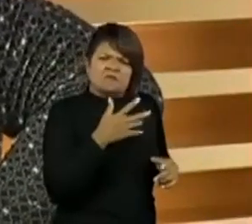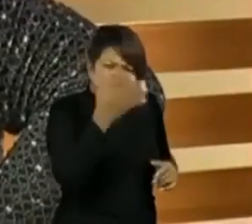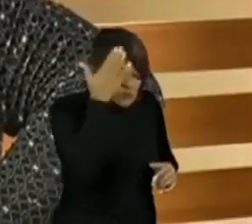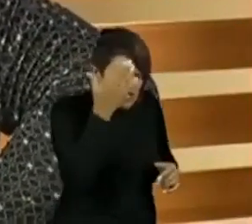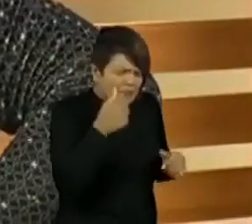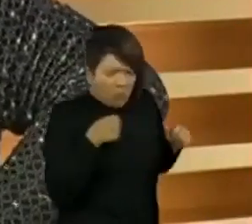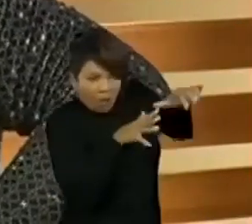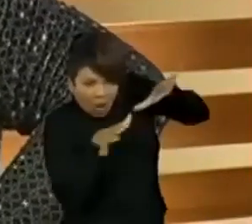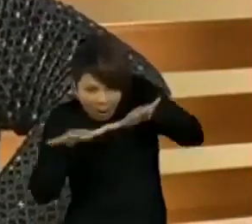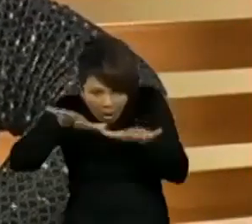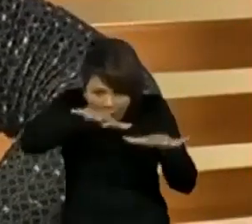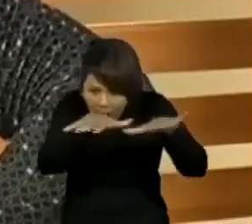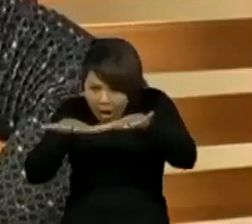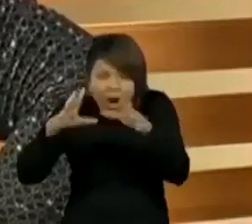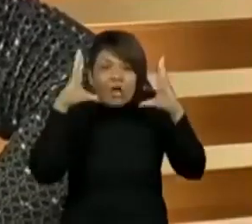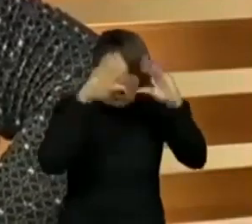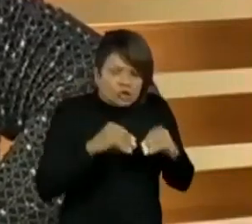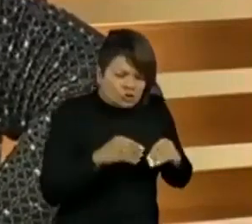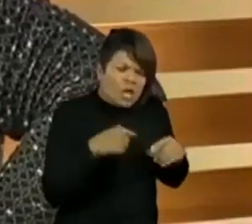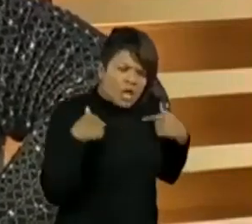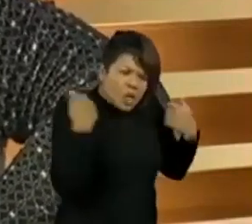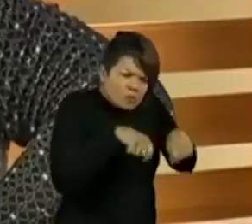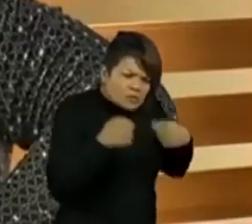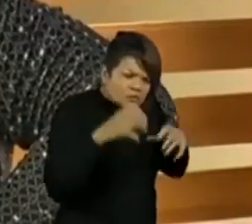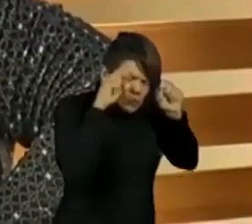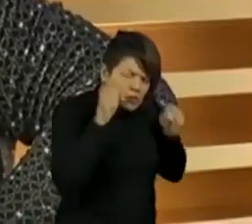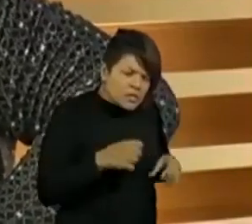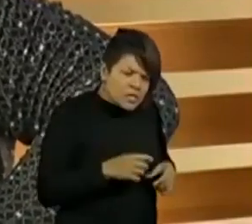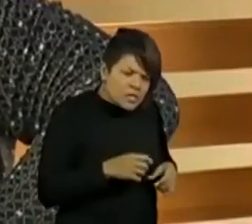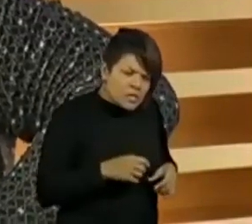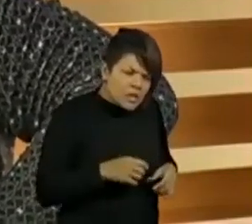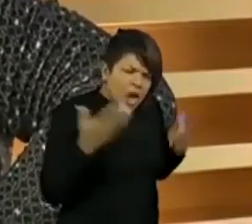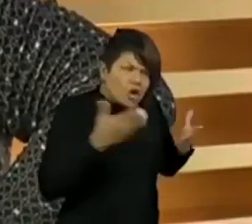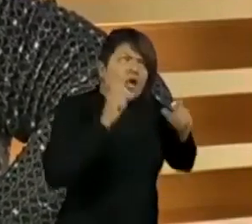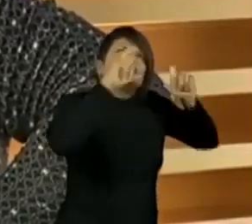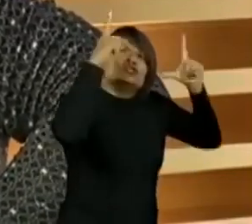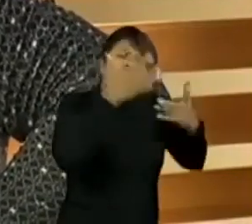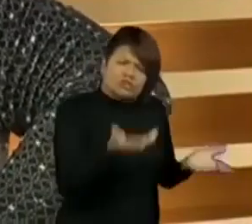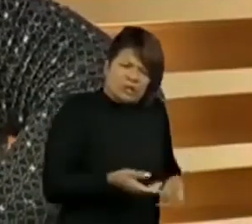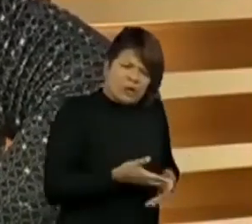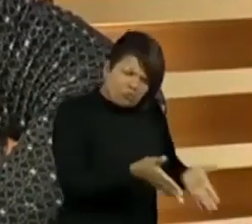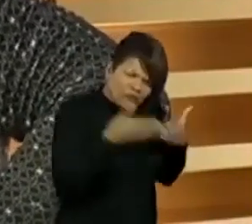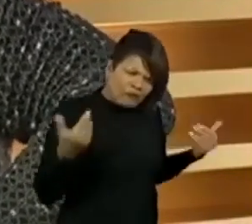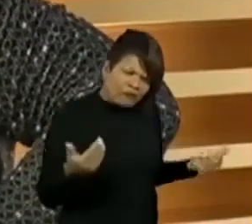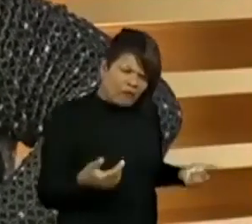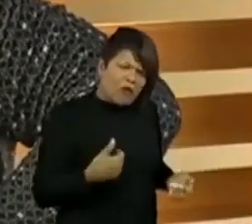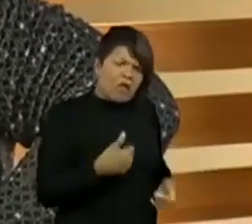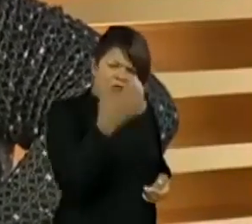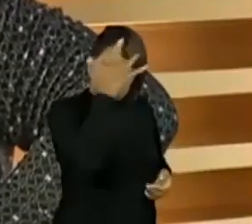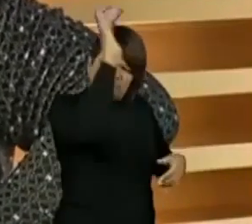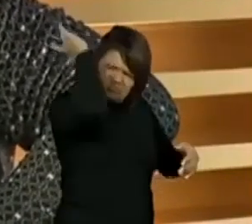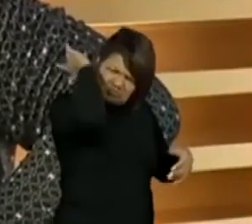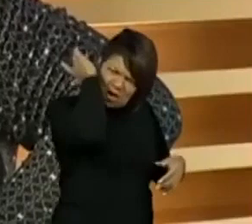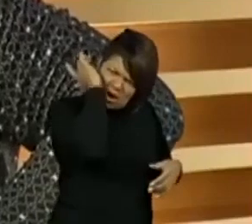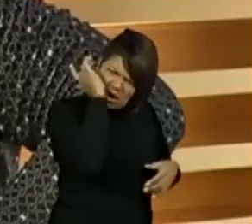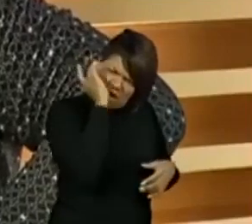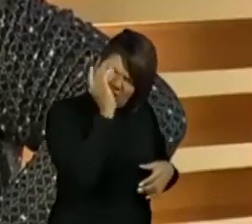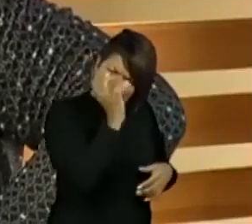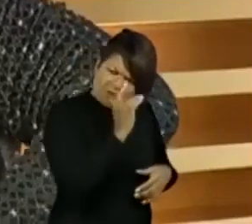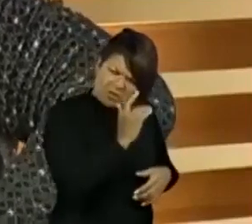noite? Então durante o dia eu tenho que dormir? Ora, por favor, eu não sei onde estão as